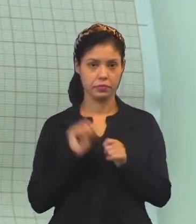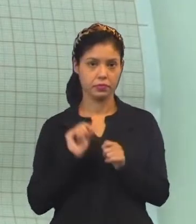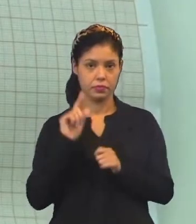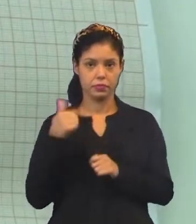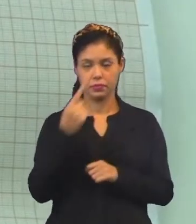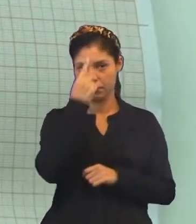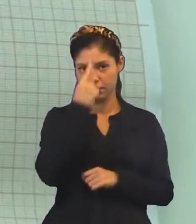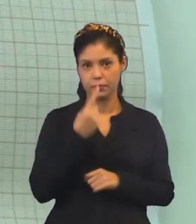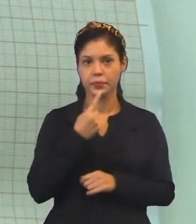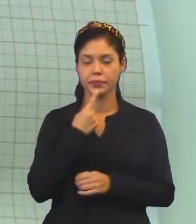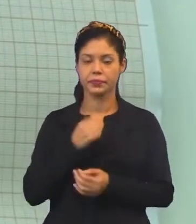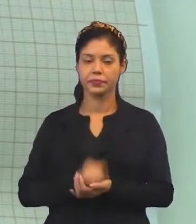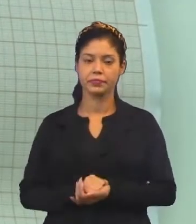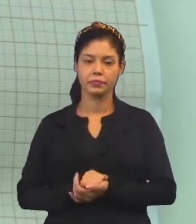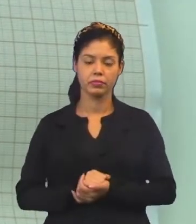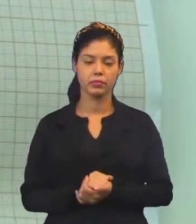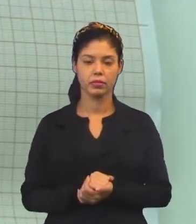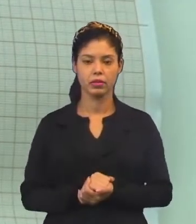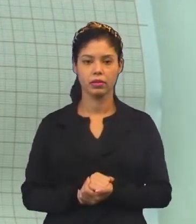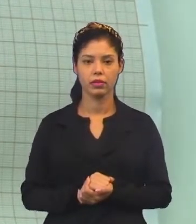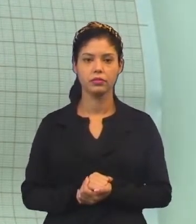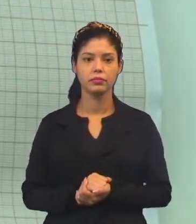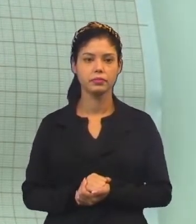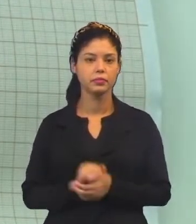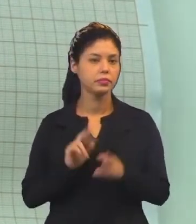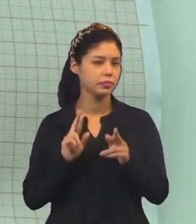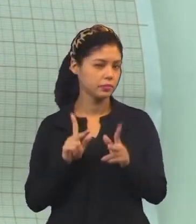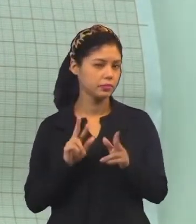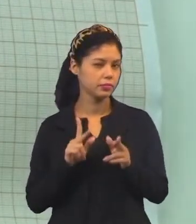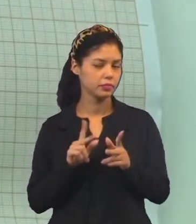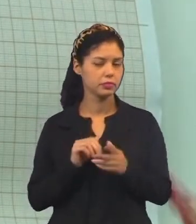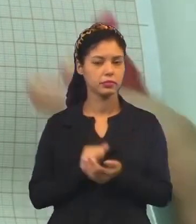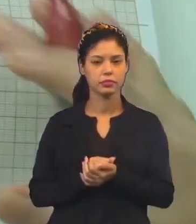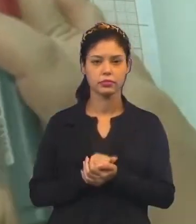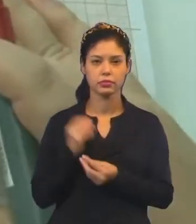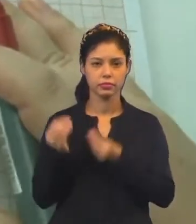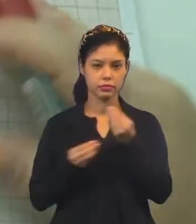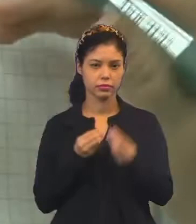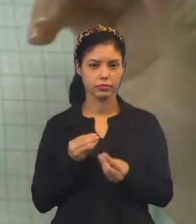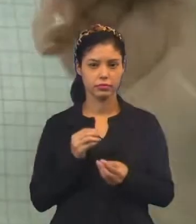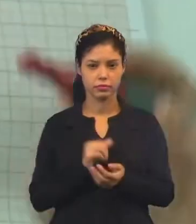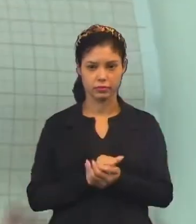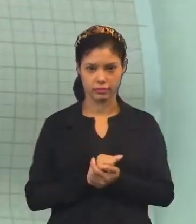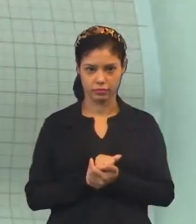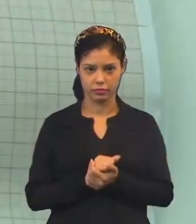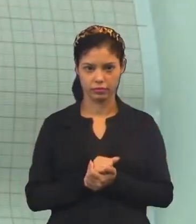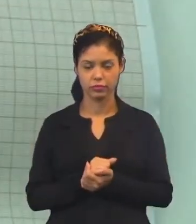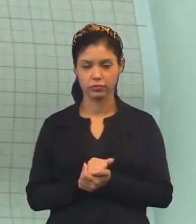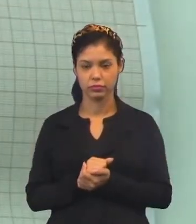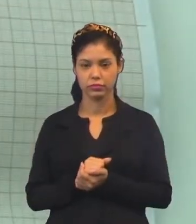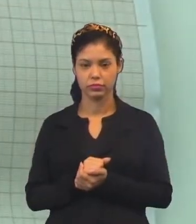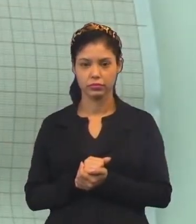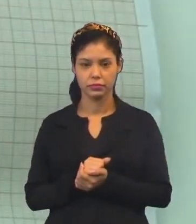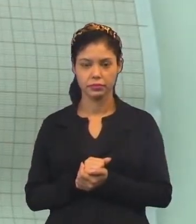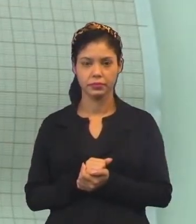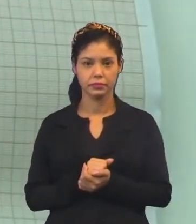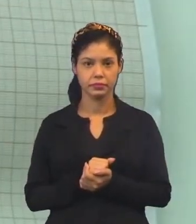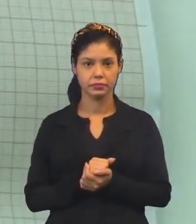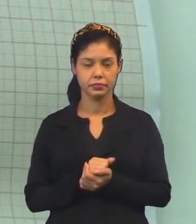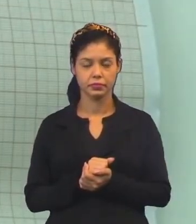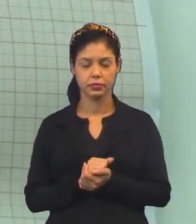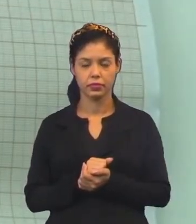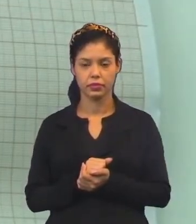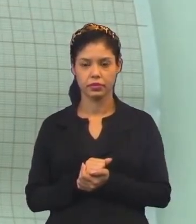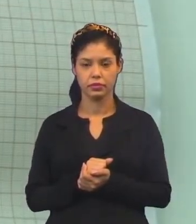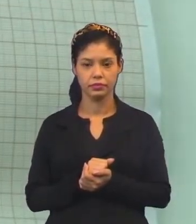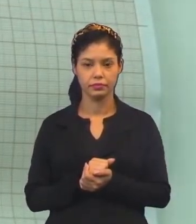outra figura que seja um pouco diferente aqui, como se fosse tipo uma florzinha. Na parte de